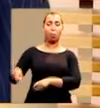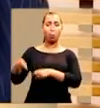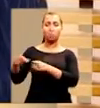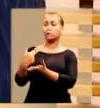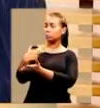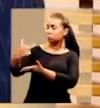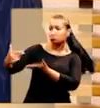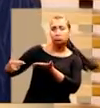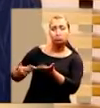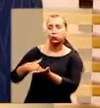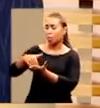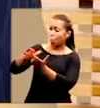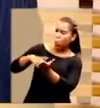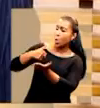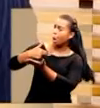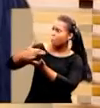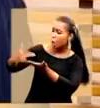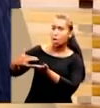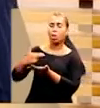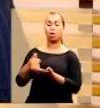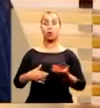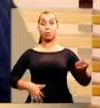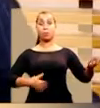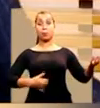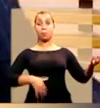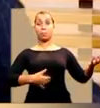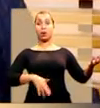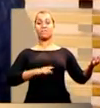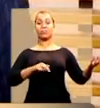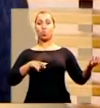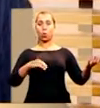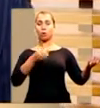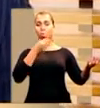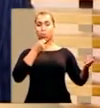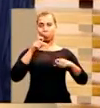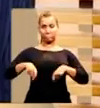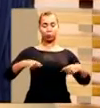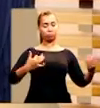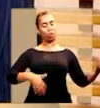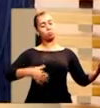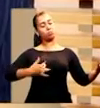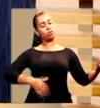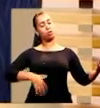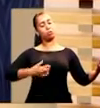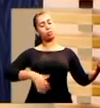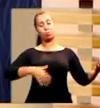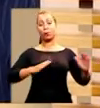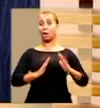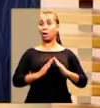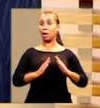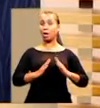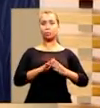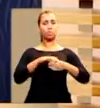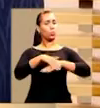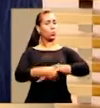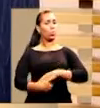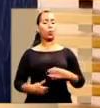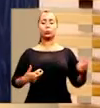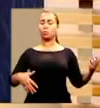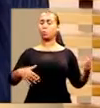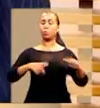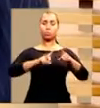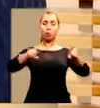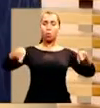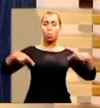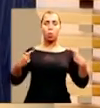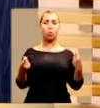lá na roça, ele pintava. Né? O cara da moda de viola, o sertanejo aí, ele toca a viola dele lá na casa dele à noite, depois ele